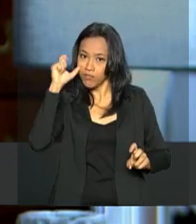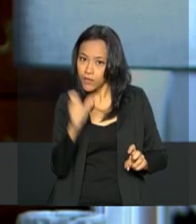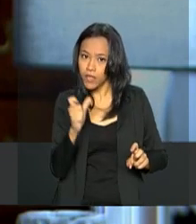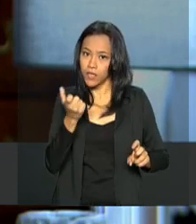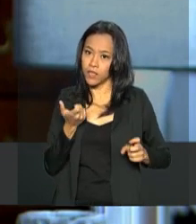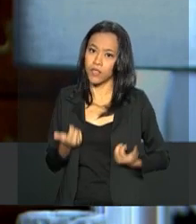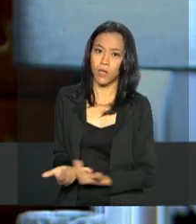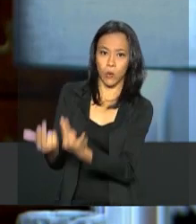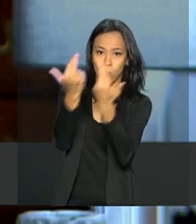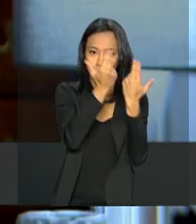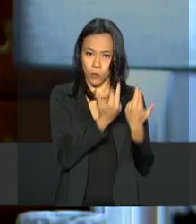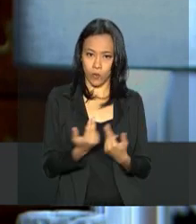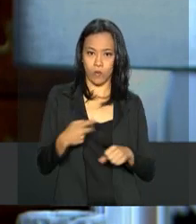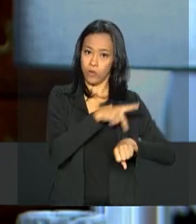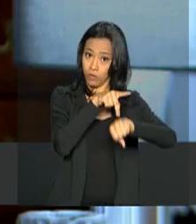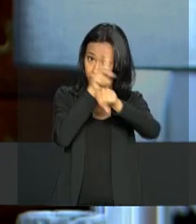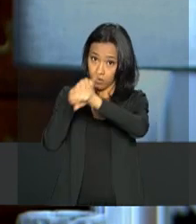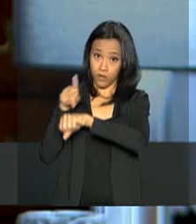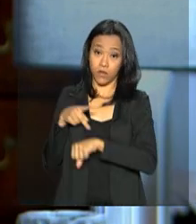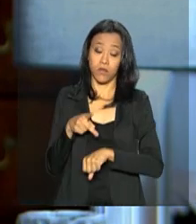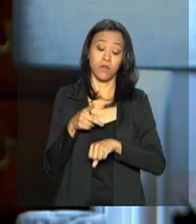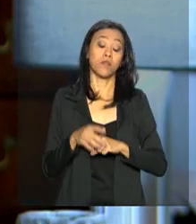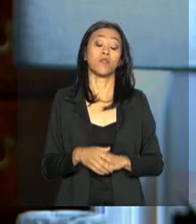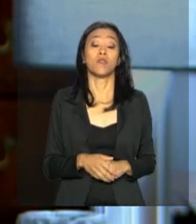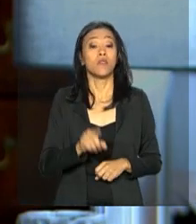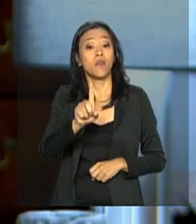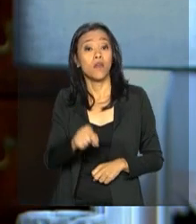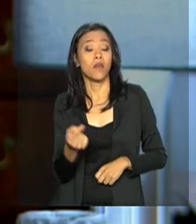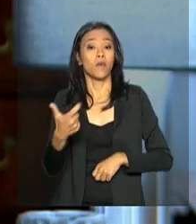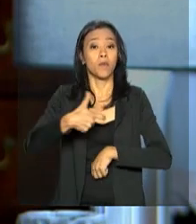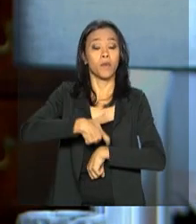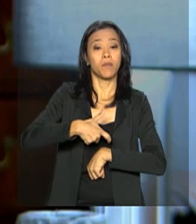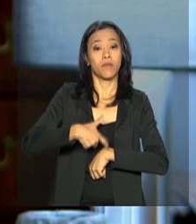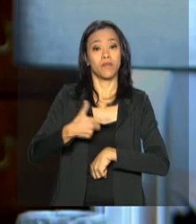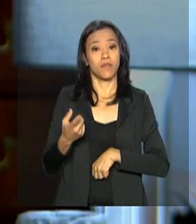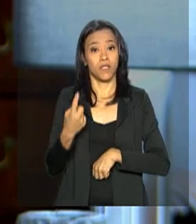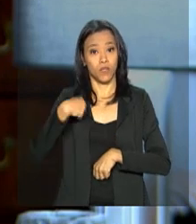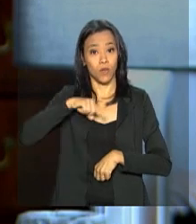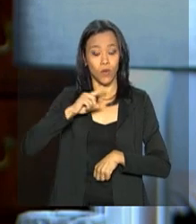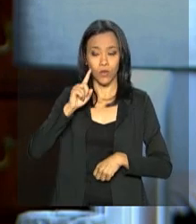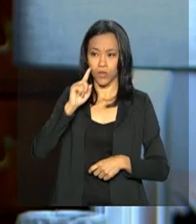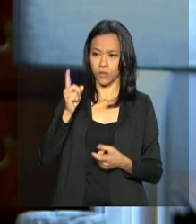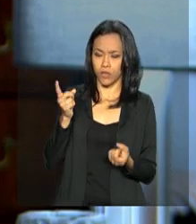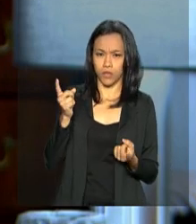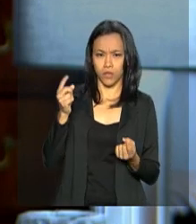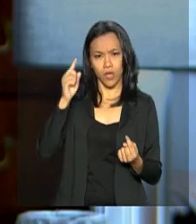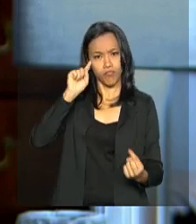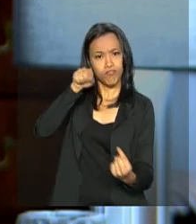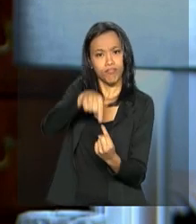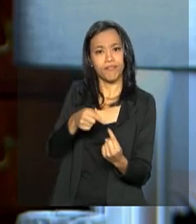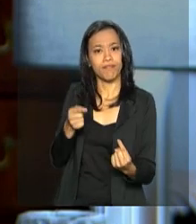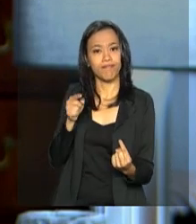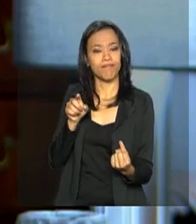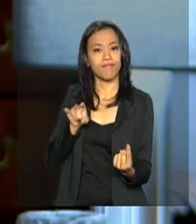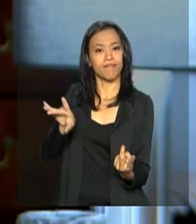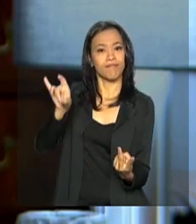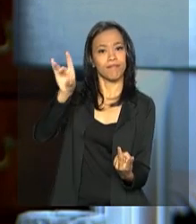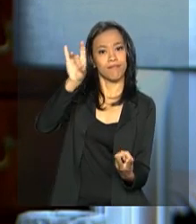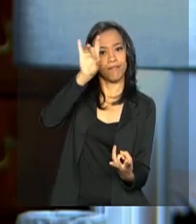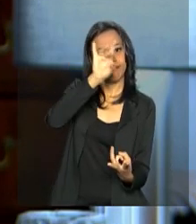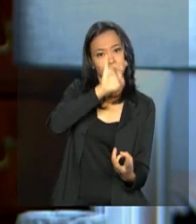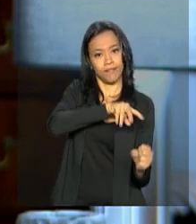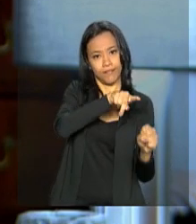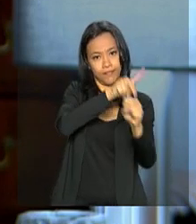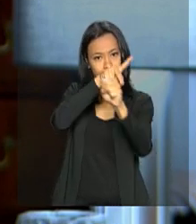é um momento que a as nossas heranças comuns podem ser uma o